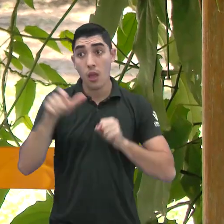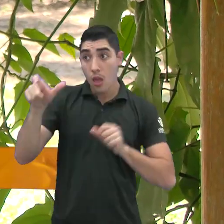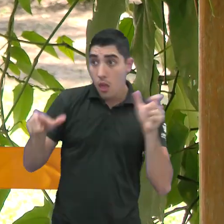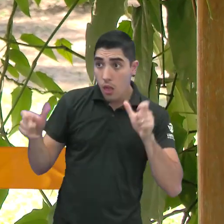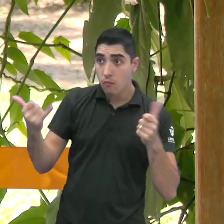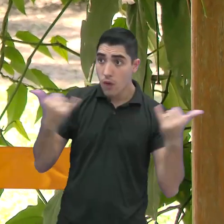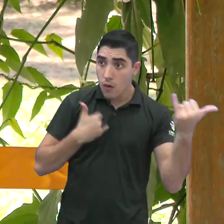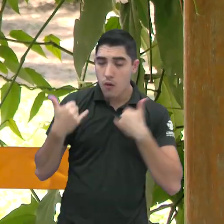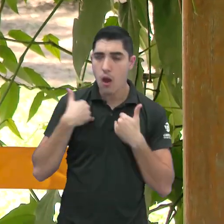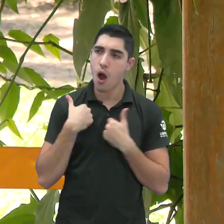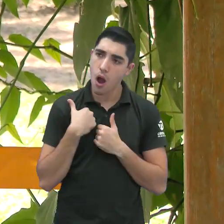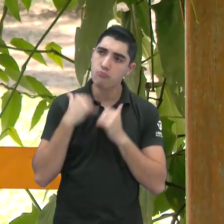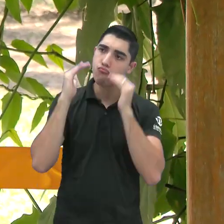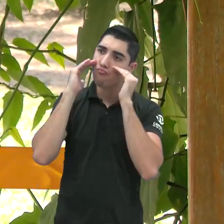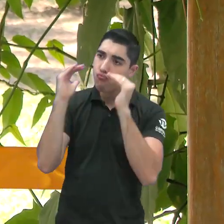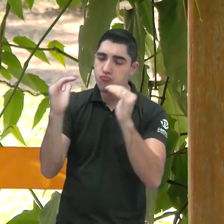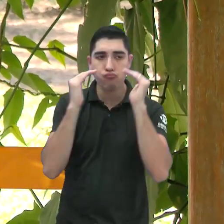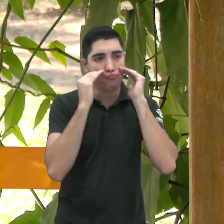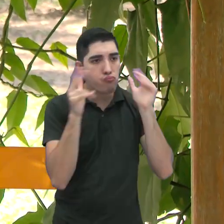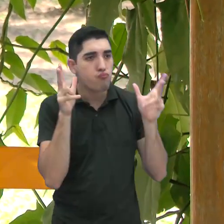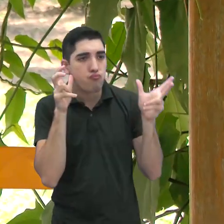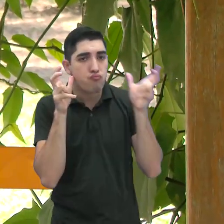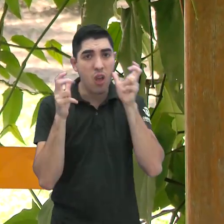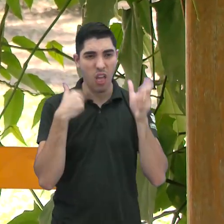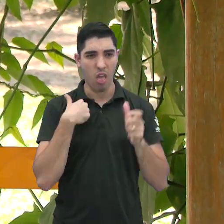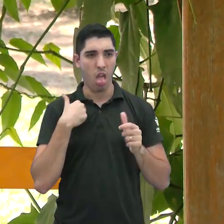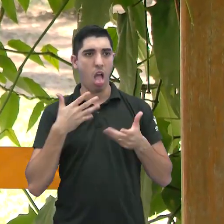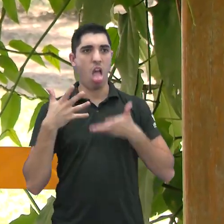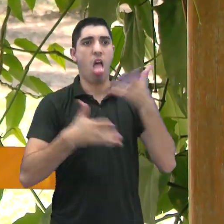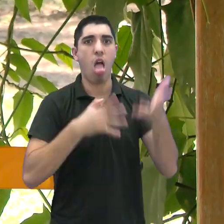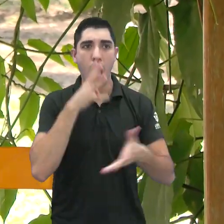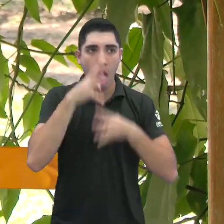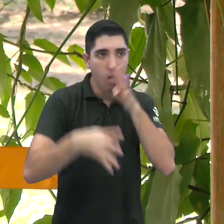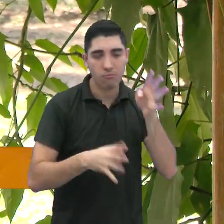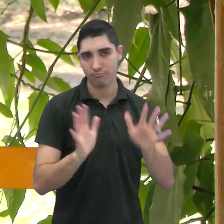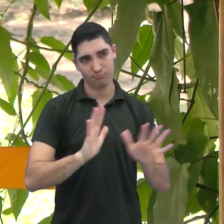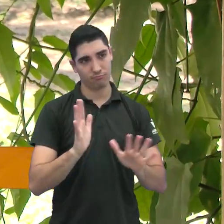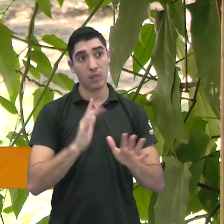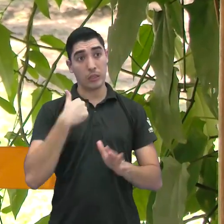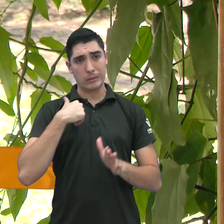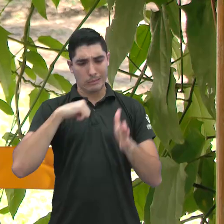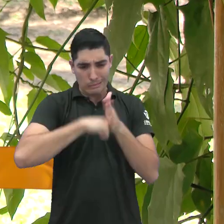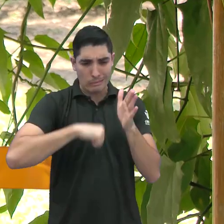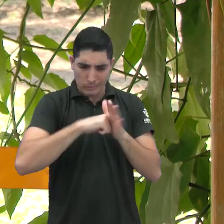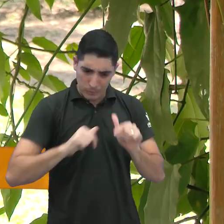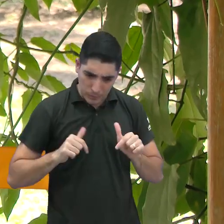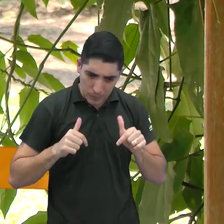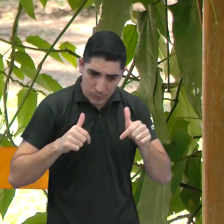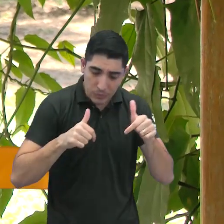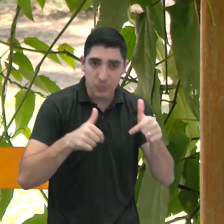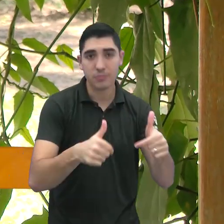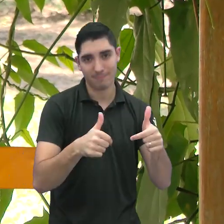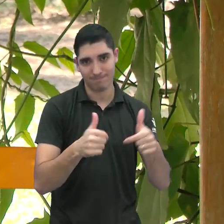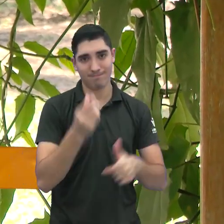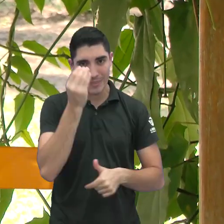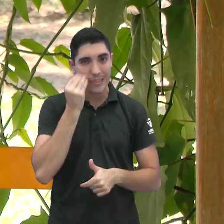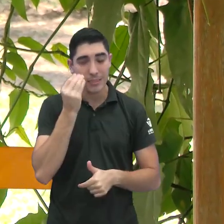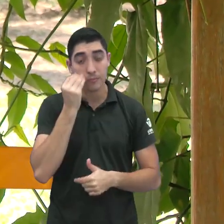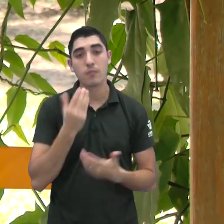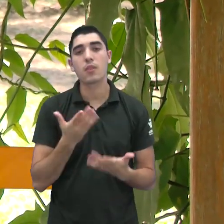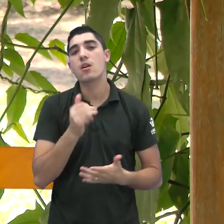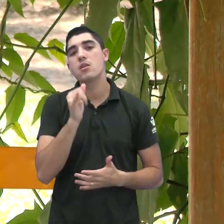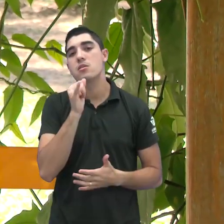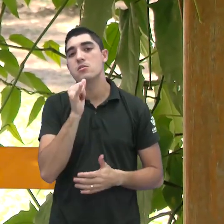do que falar, você tem que estudar, você tem que batalhar atrás do que é interessante dentro da área. Então